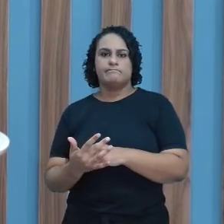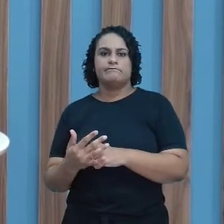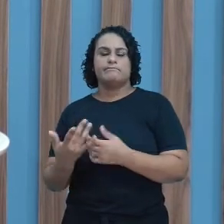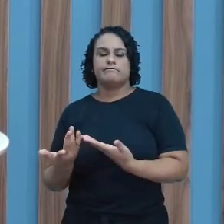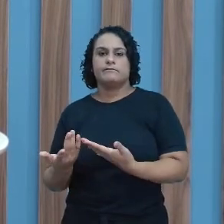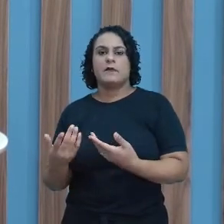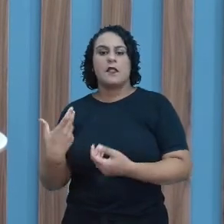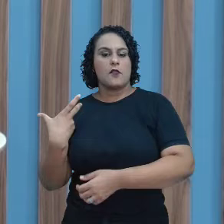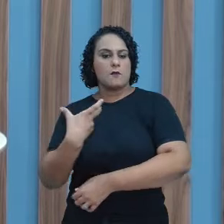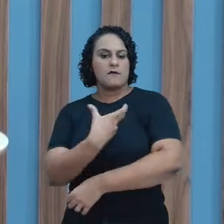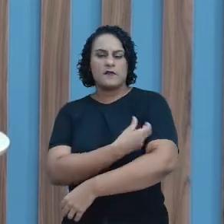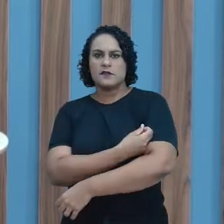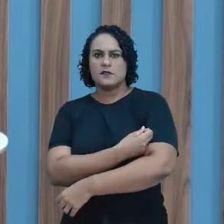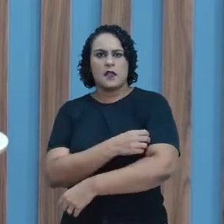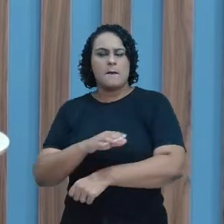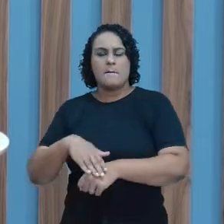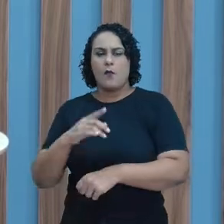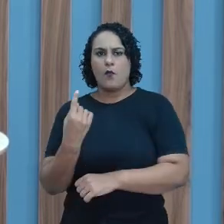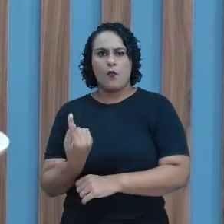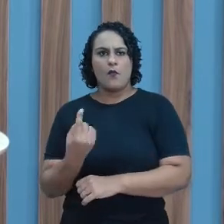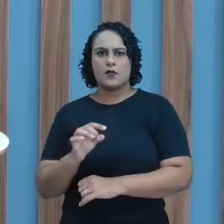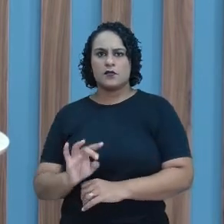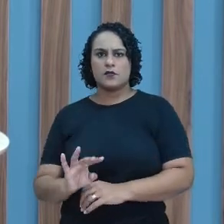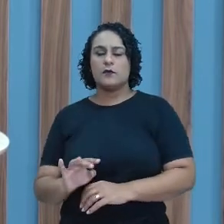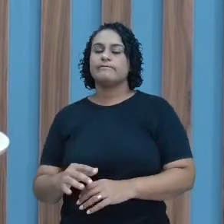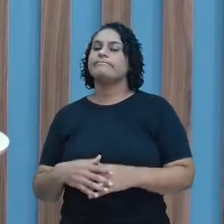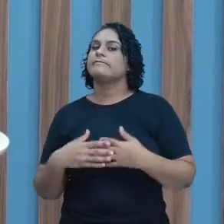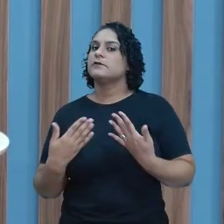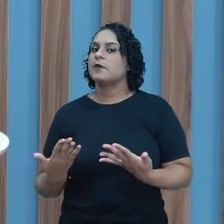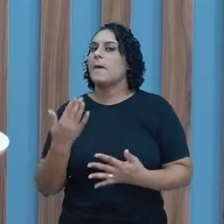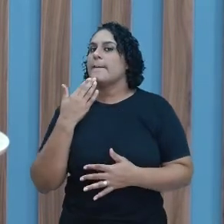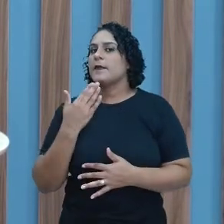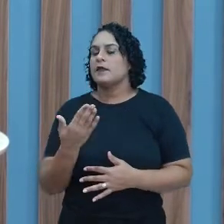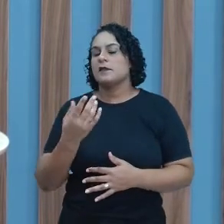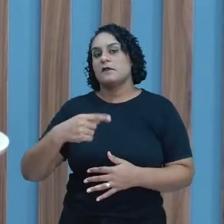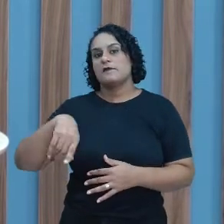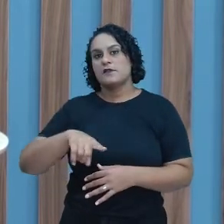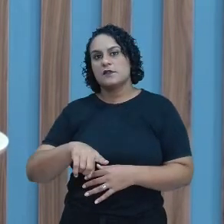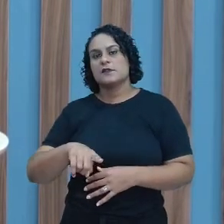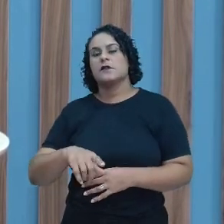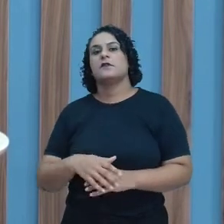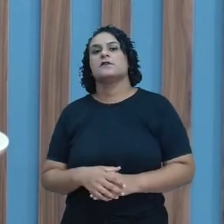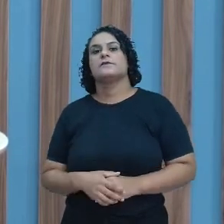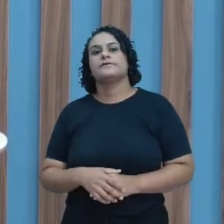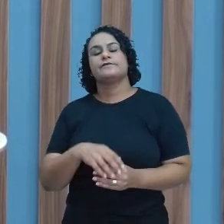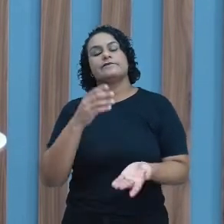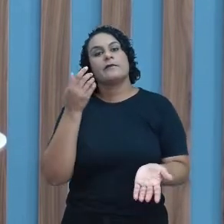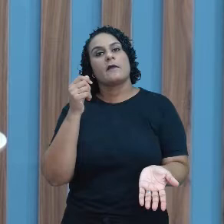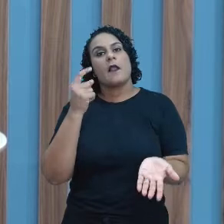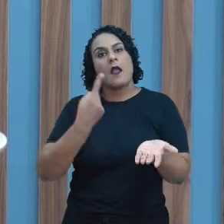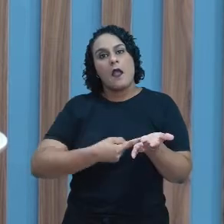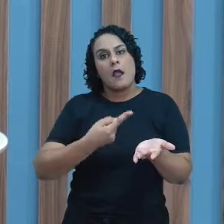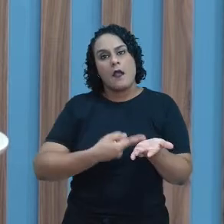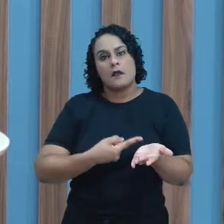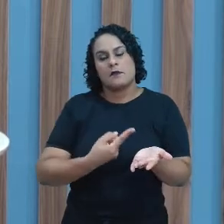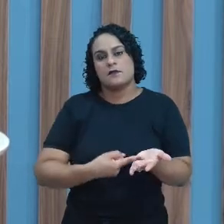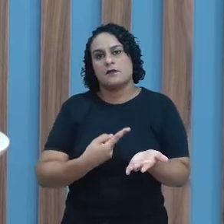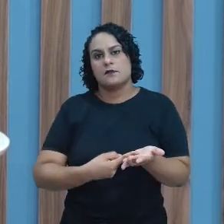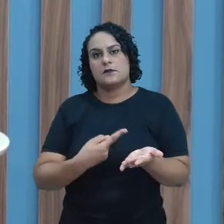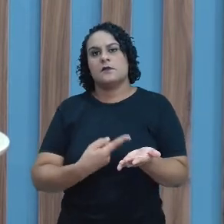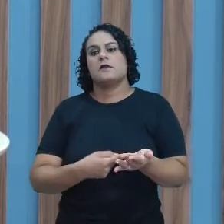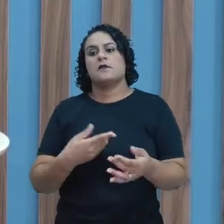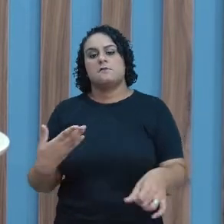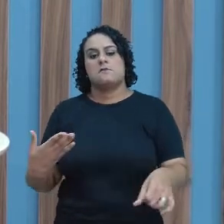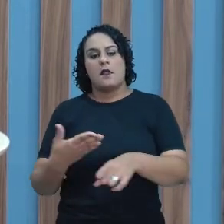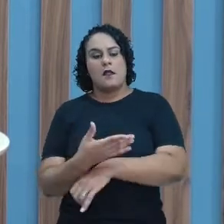o nosso pedido aqui é que vocês, né, procurem ou agendar, se estão com o celular em casa. E para